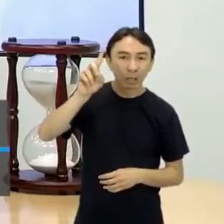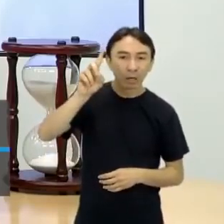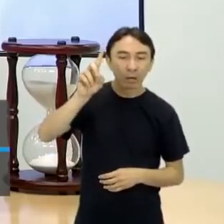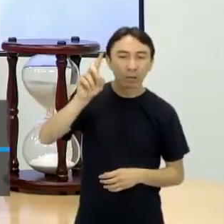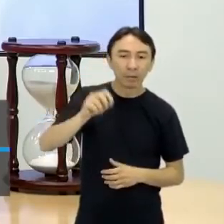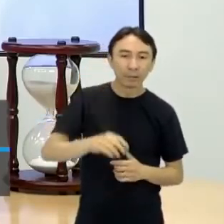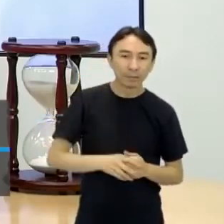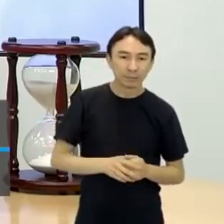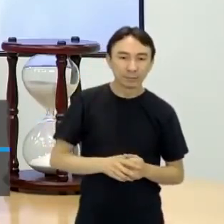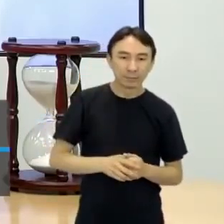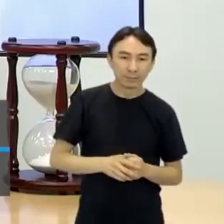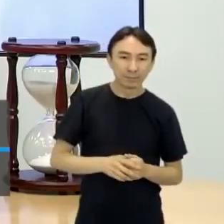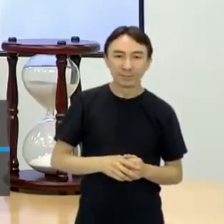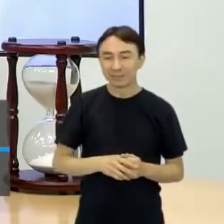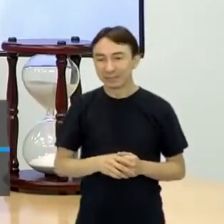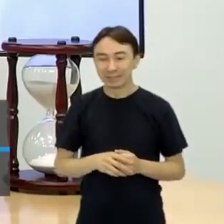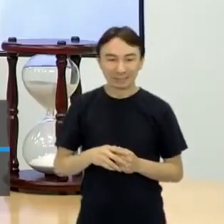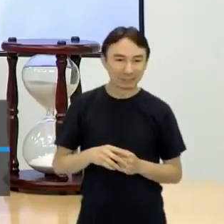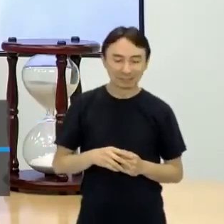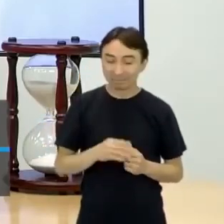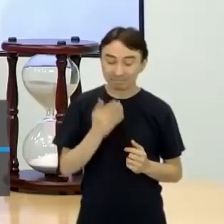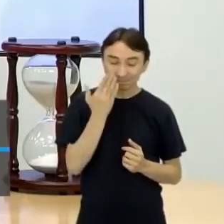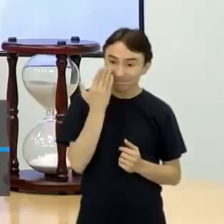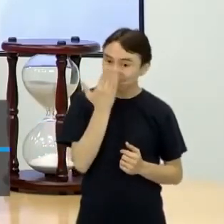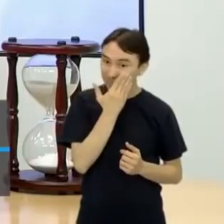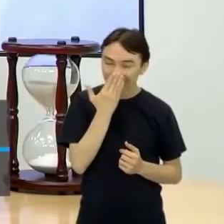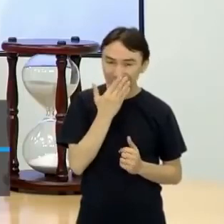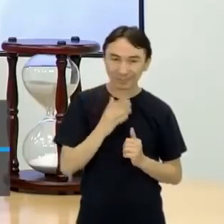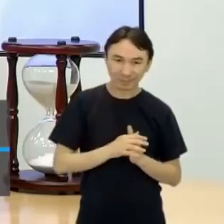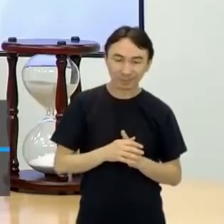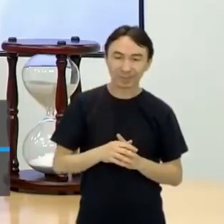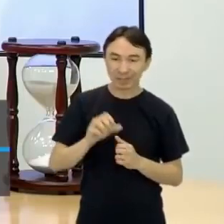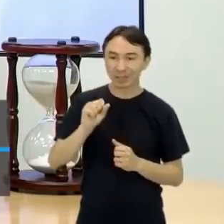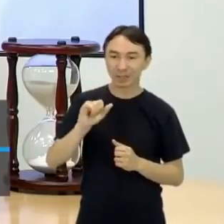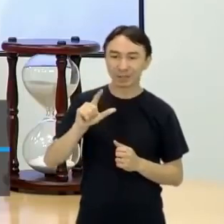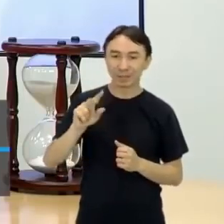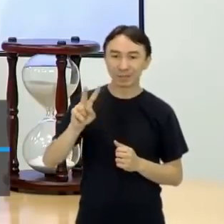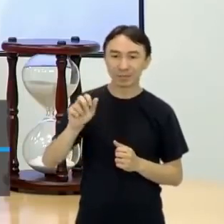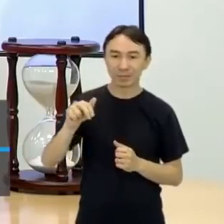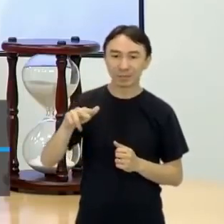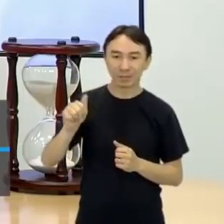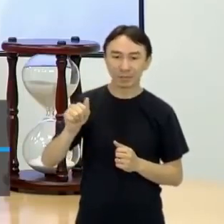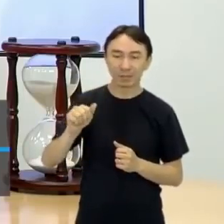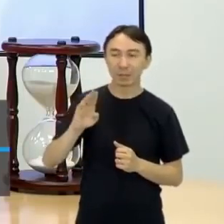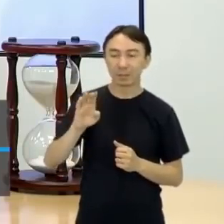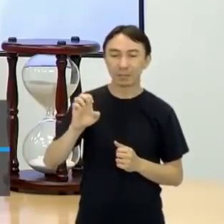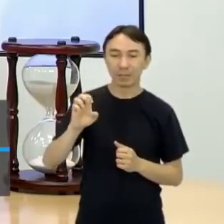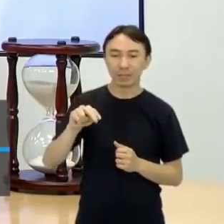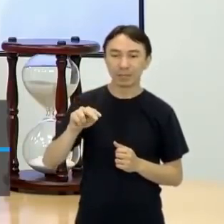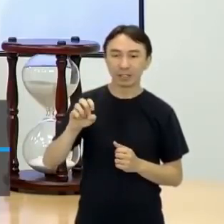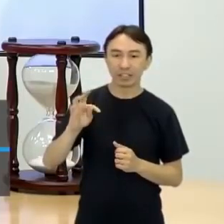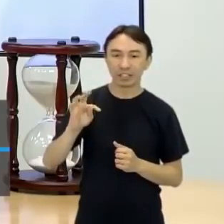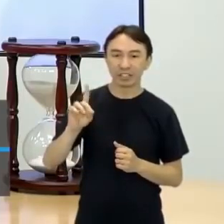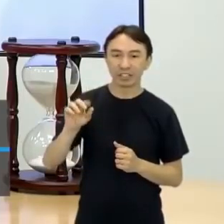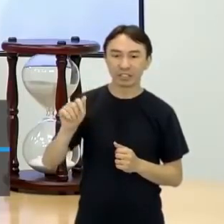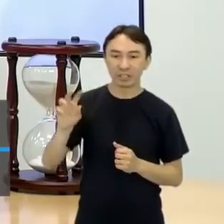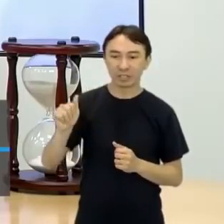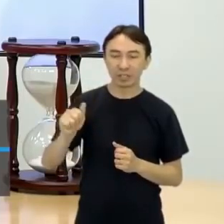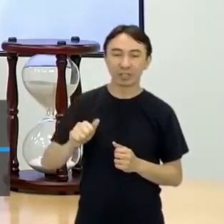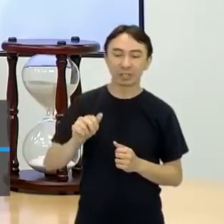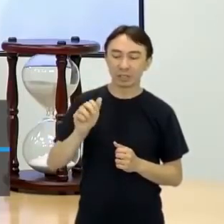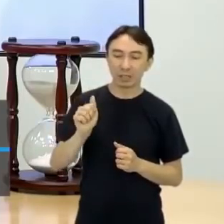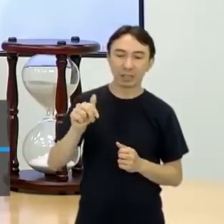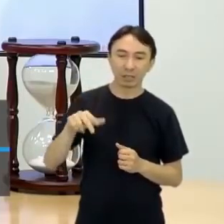pra... Gente, eu não enxergo mais, vocês acreditam? Pro Silvana, pro Benedita, pro Antônio, pro